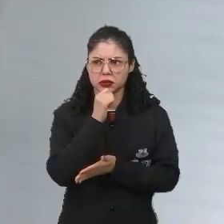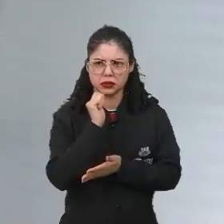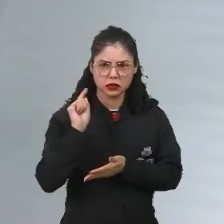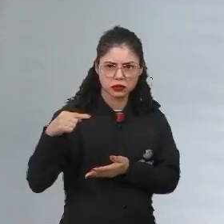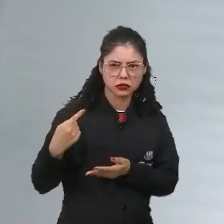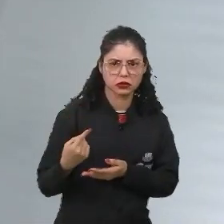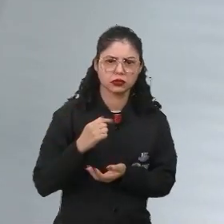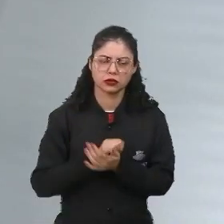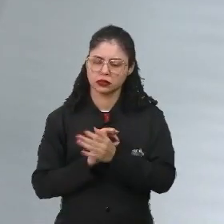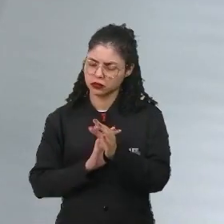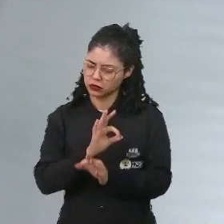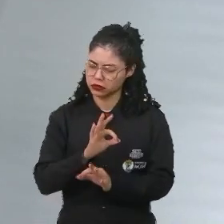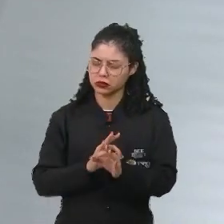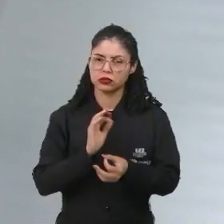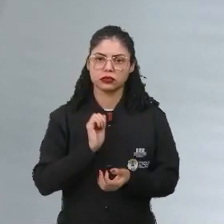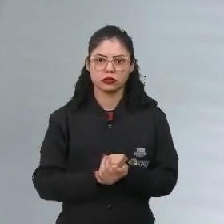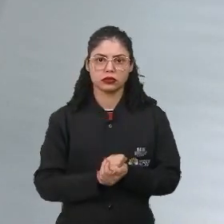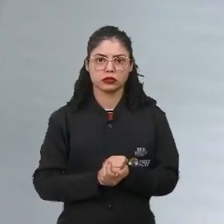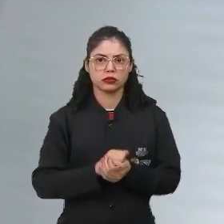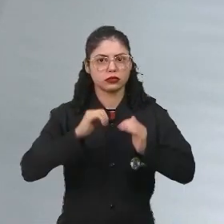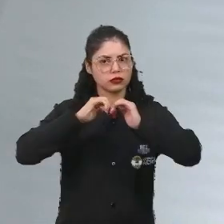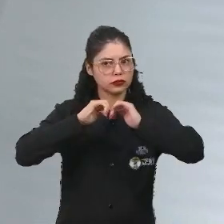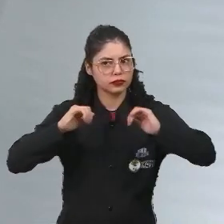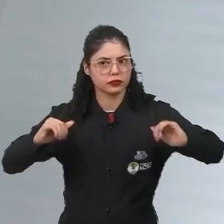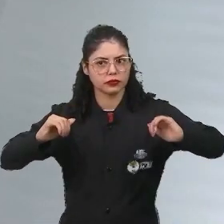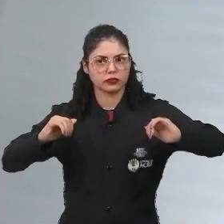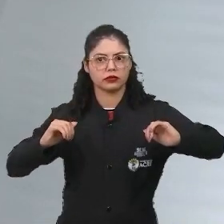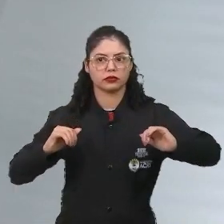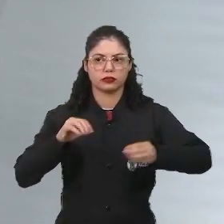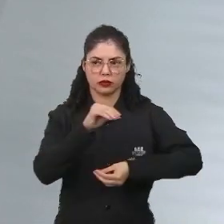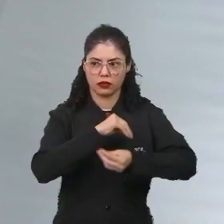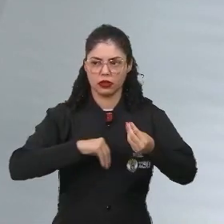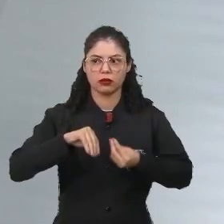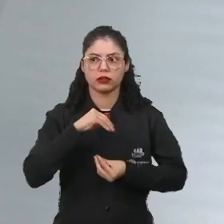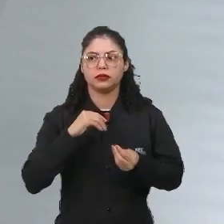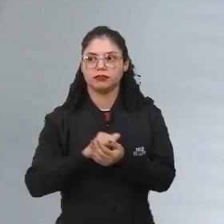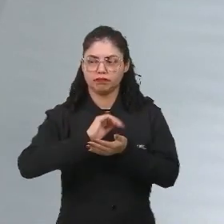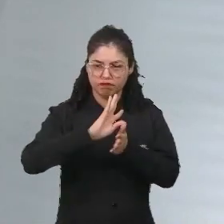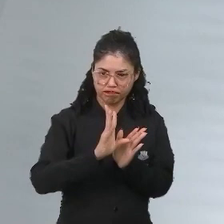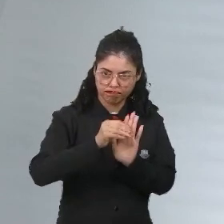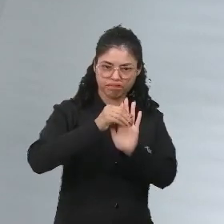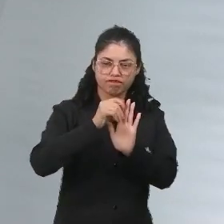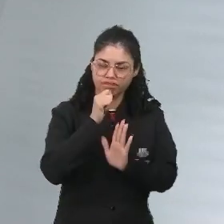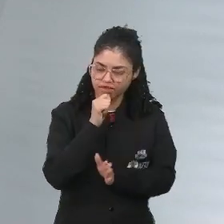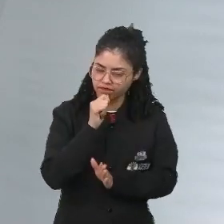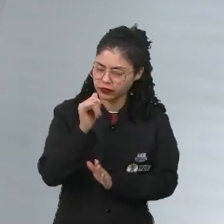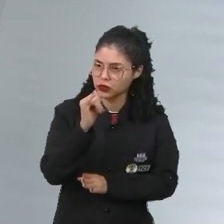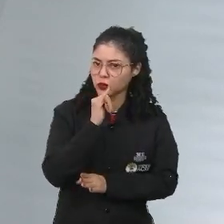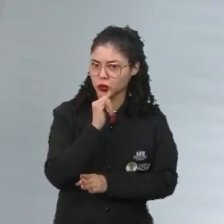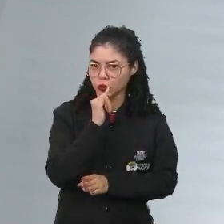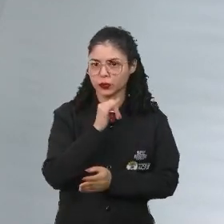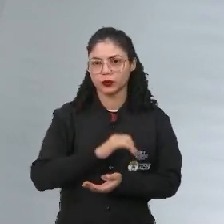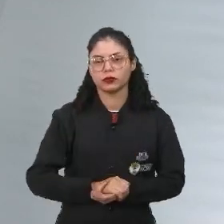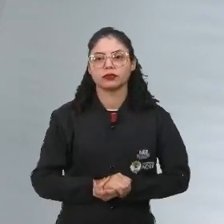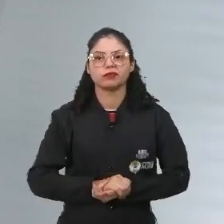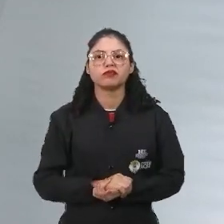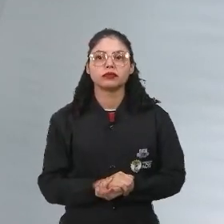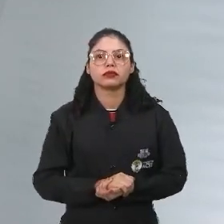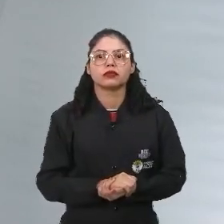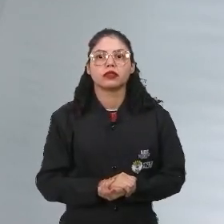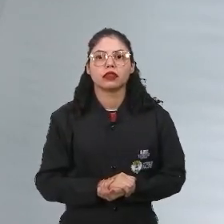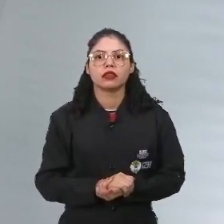dali tratava-se de um método de separação de mistura. Coloquei aqui para vocês alguns exemplos.